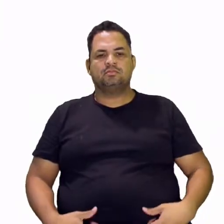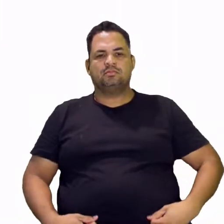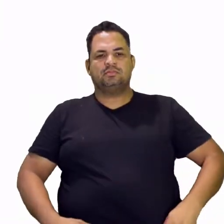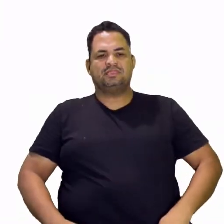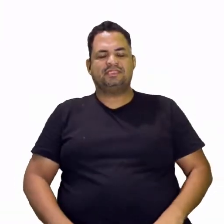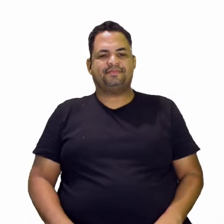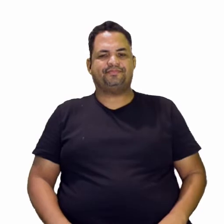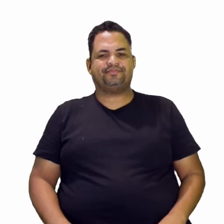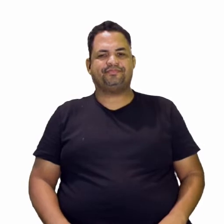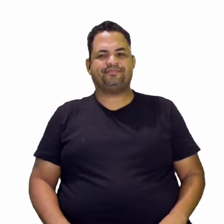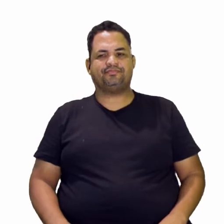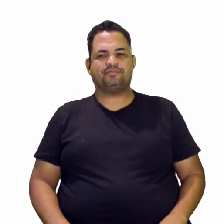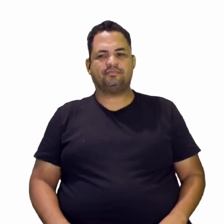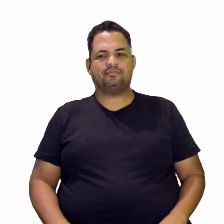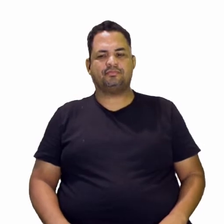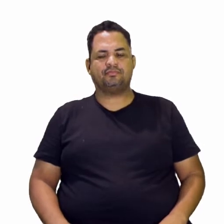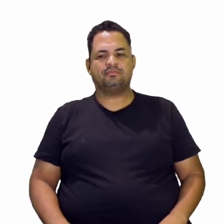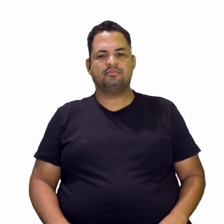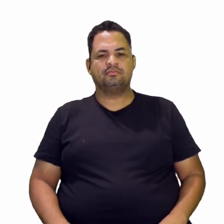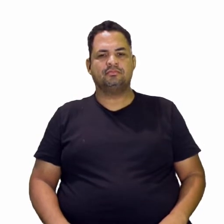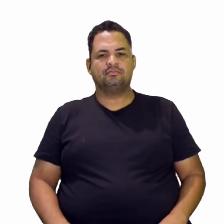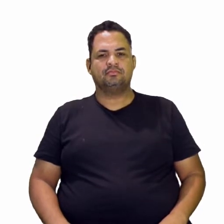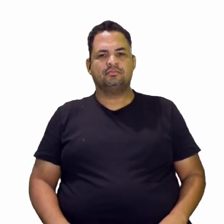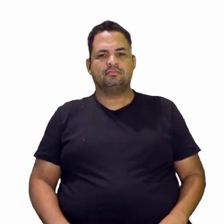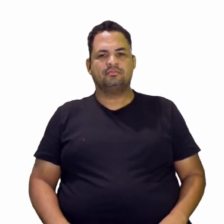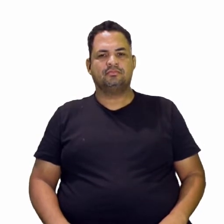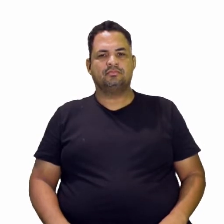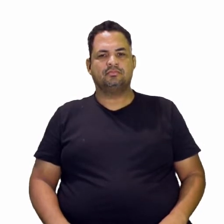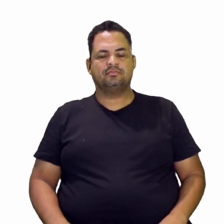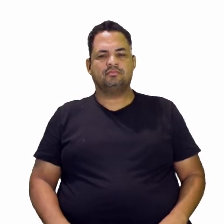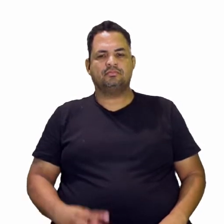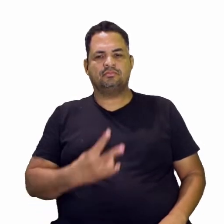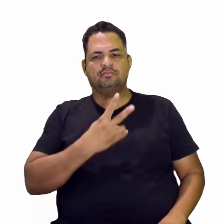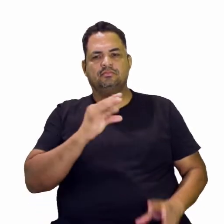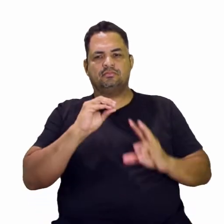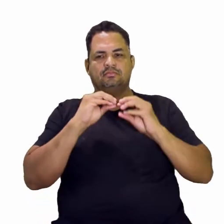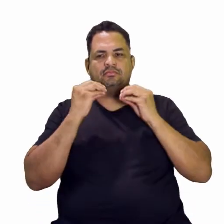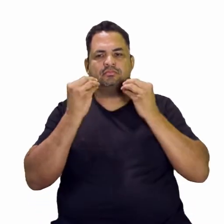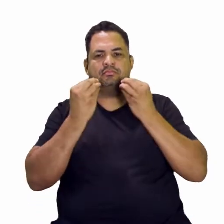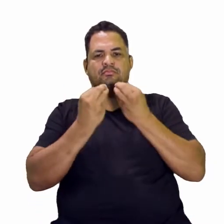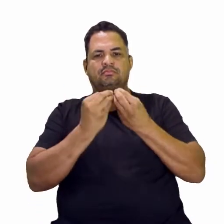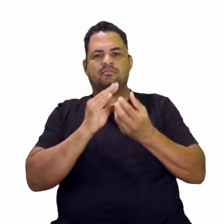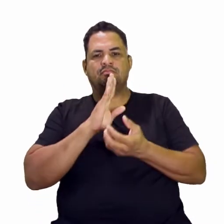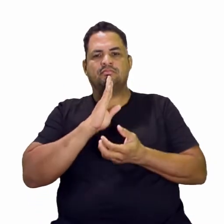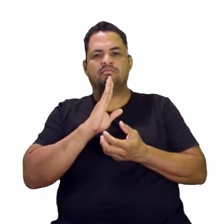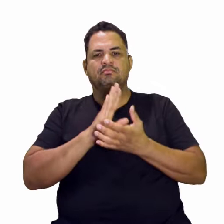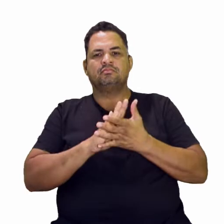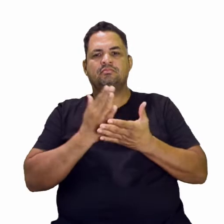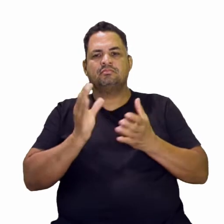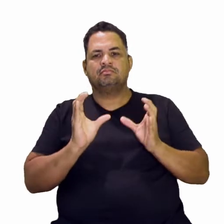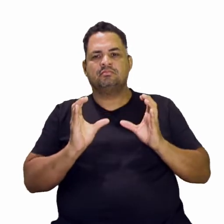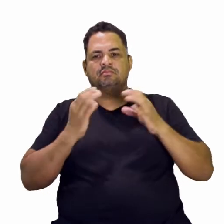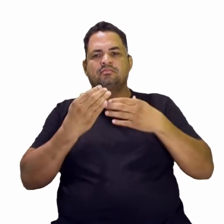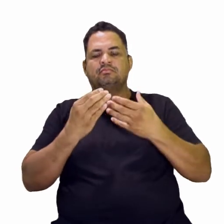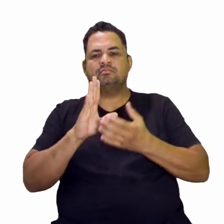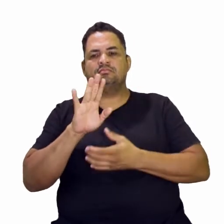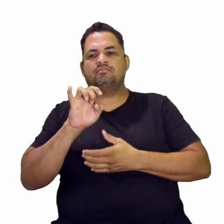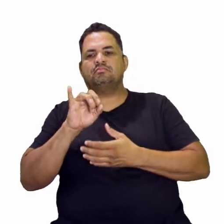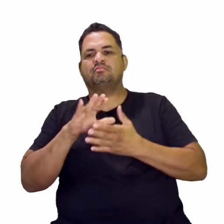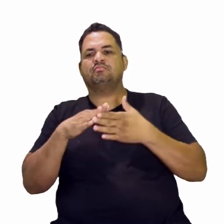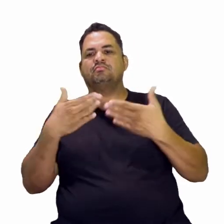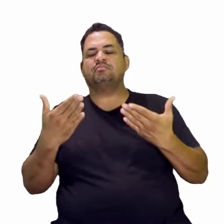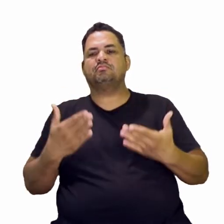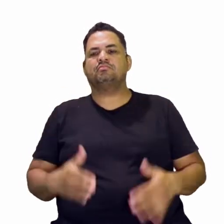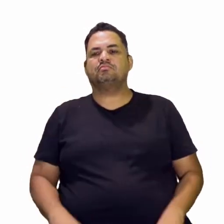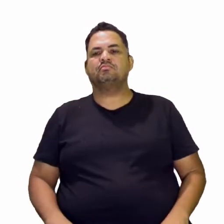no quadro. Então, olha lá. As duas substâncias mais conhecidas dessa categoria, qual